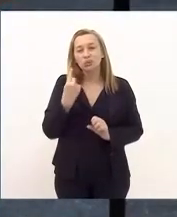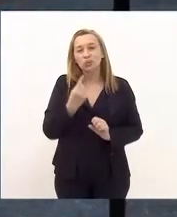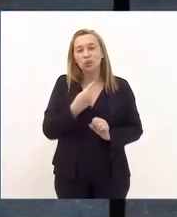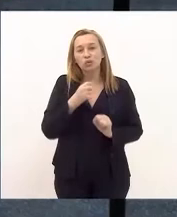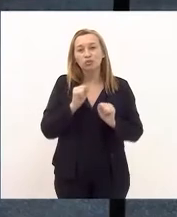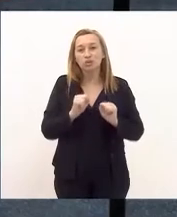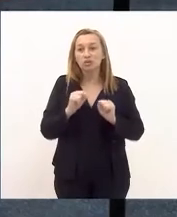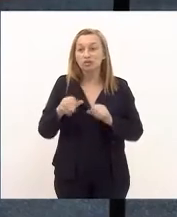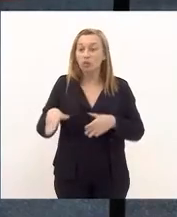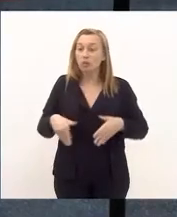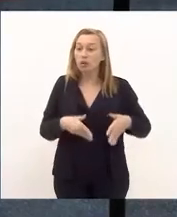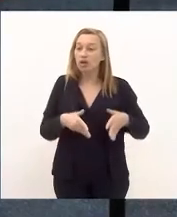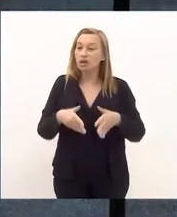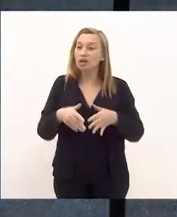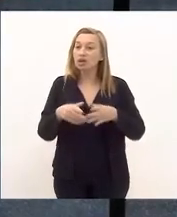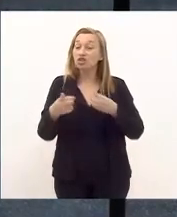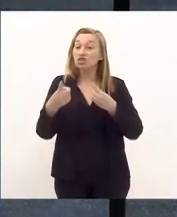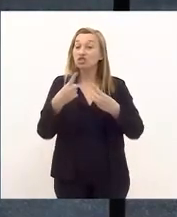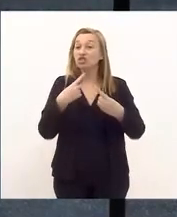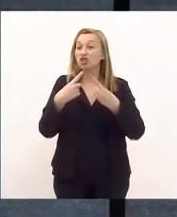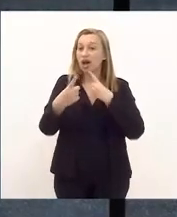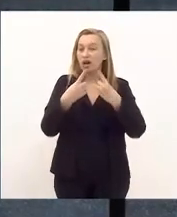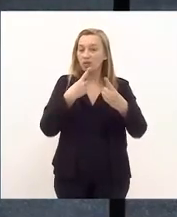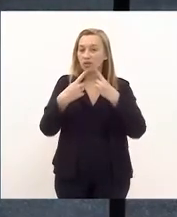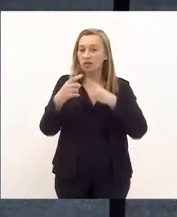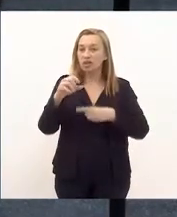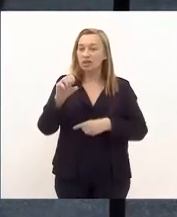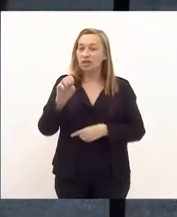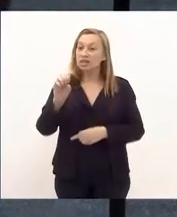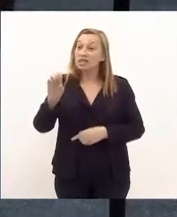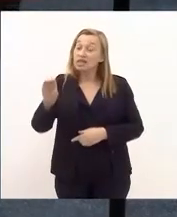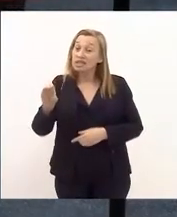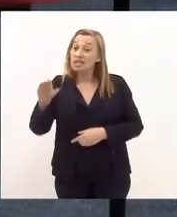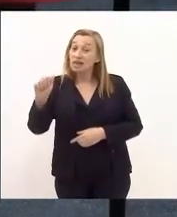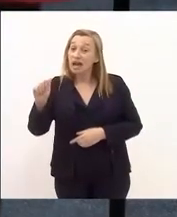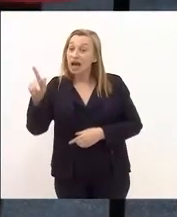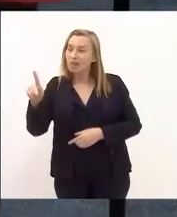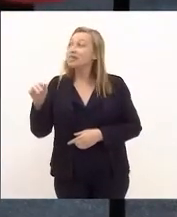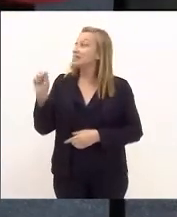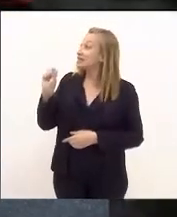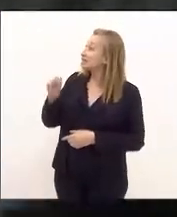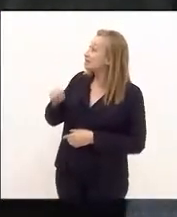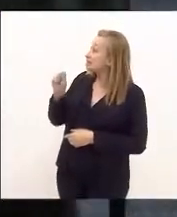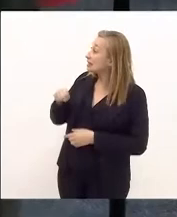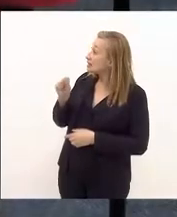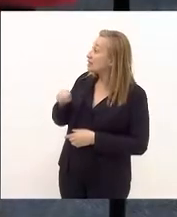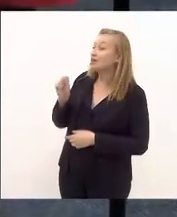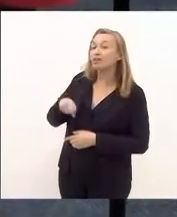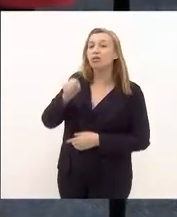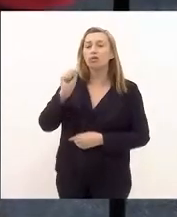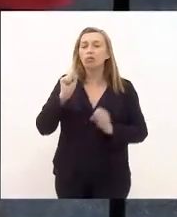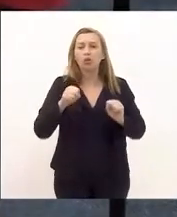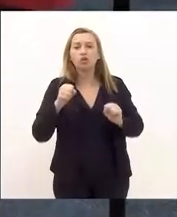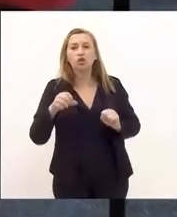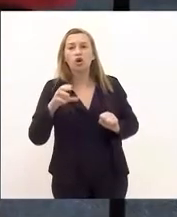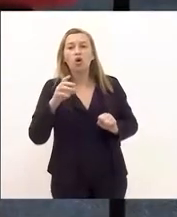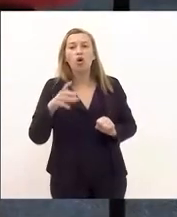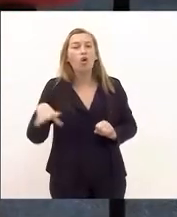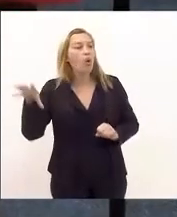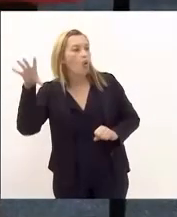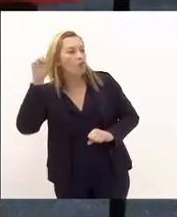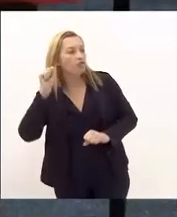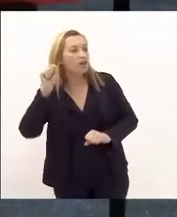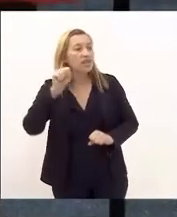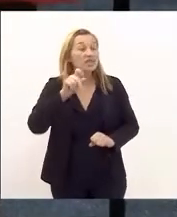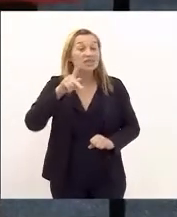um canal de diálogo com a CEAP. Sim. Para que a gente possa ouvir a CEAP, no sentido de que se